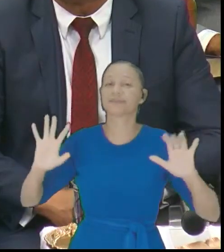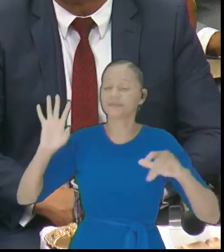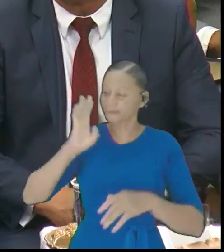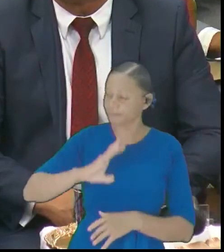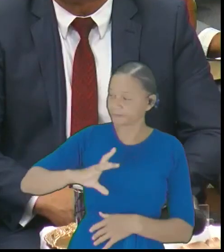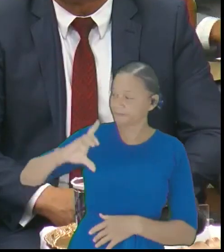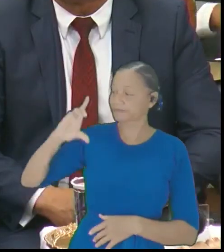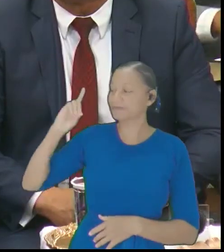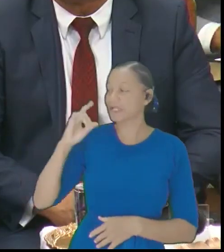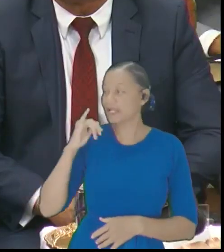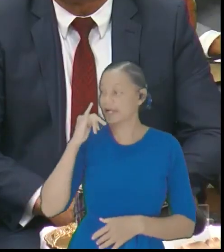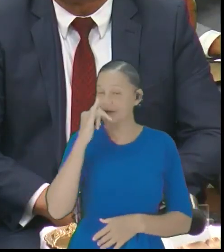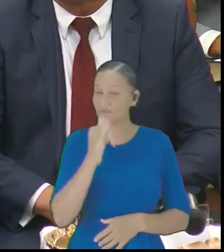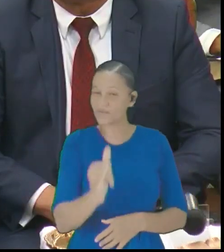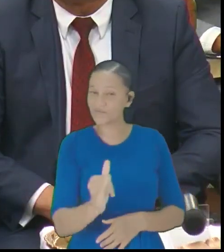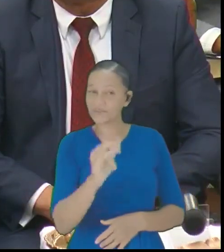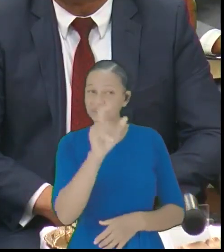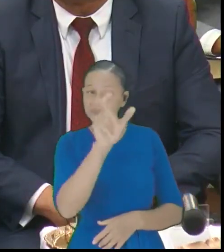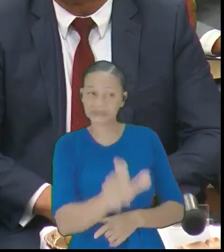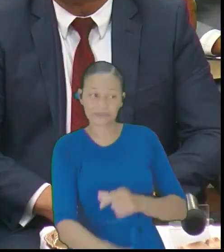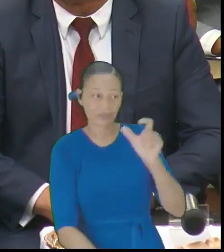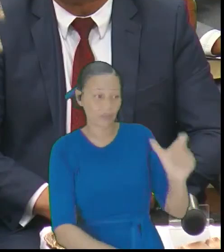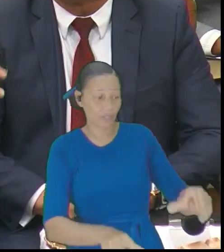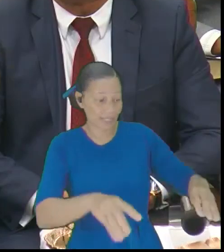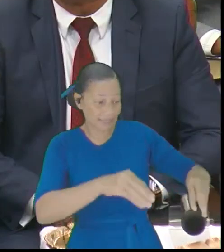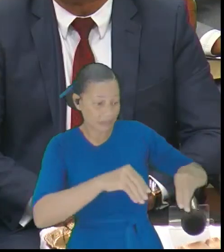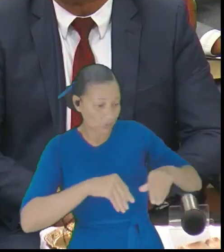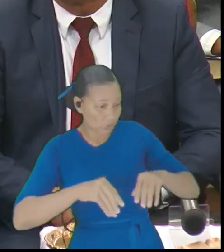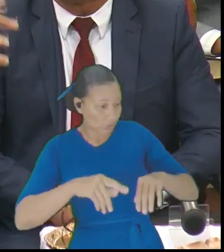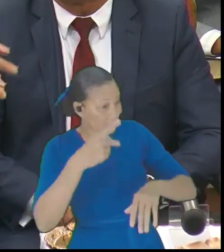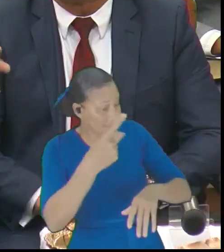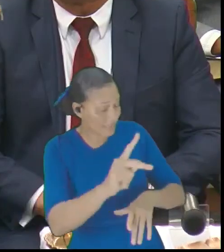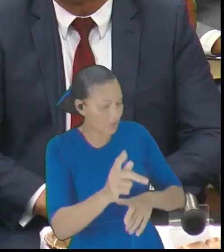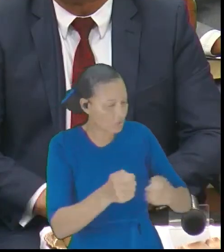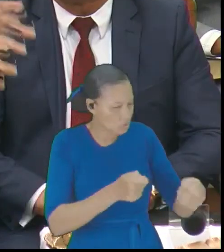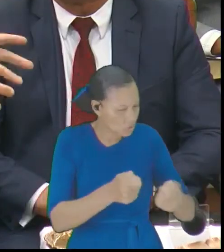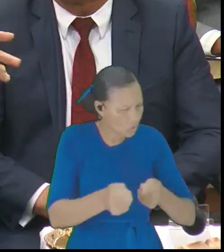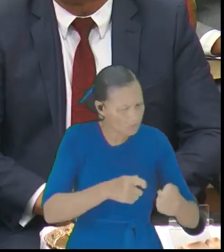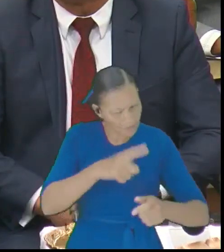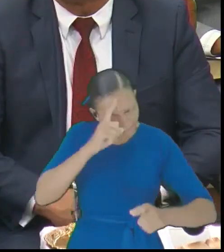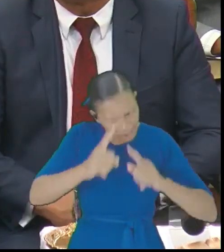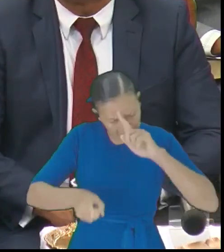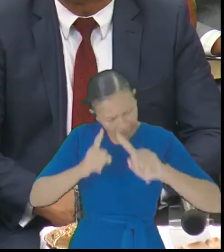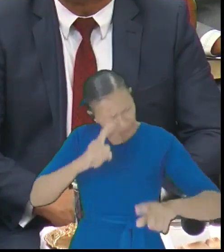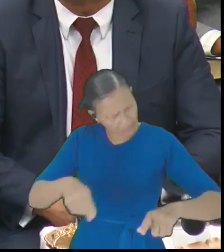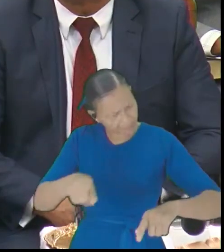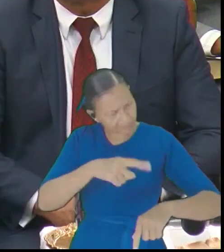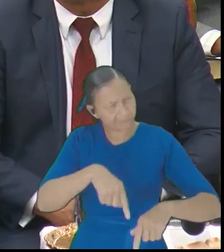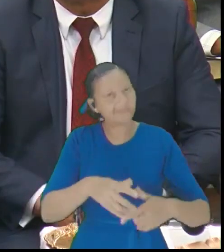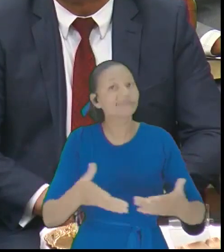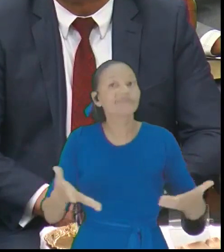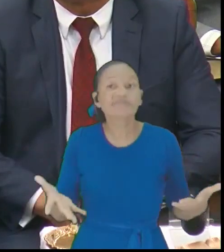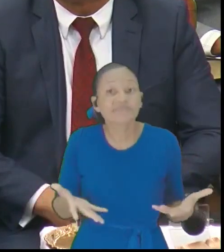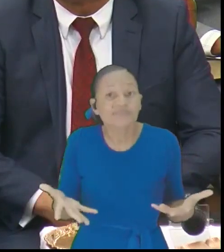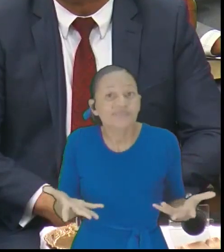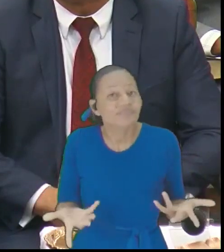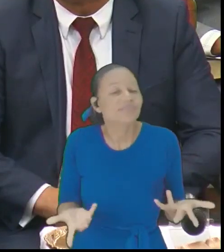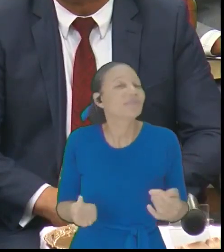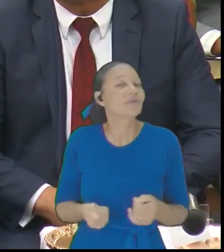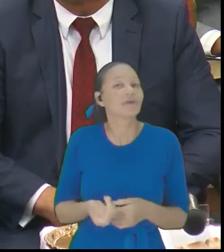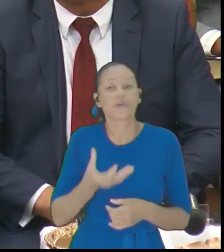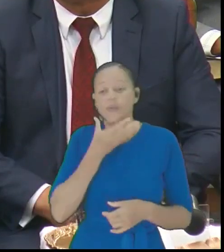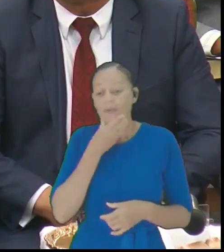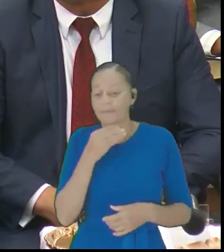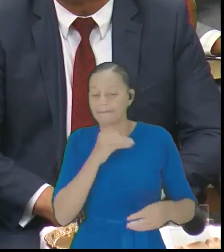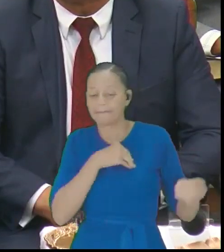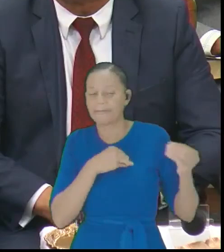Deus disse ao homem que a terra era dele, disse: domine, subjugue, comande sobre a terra. E agora? Agora o homem